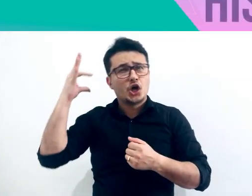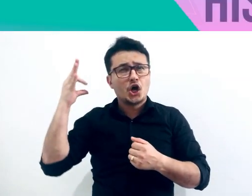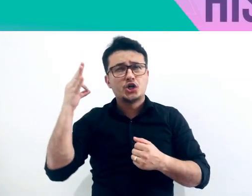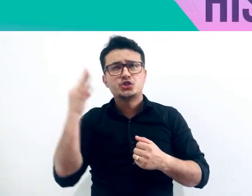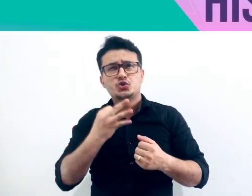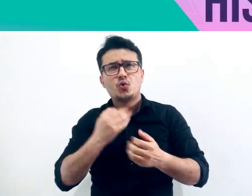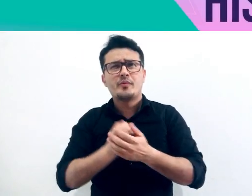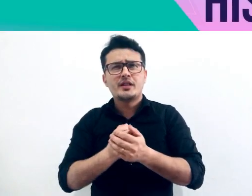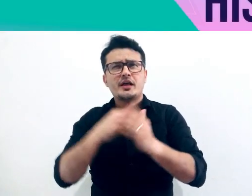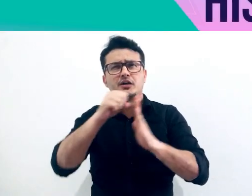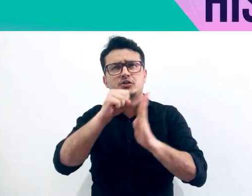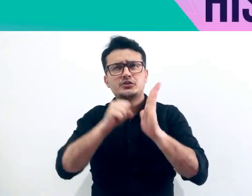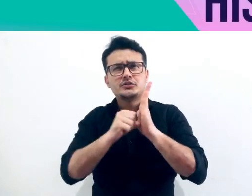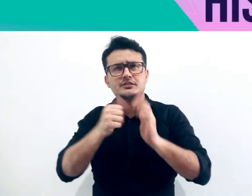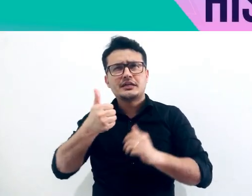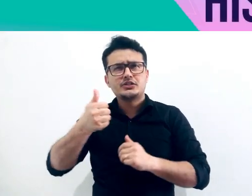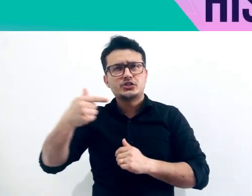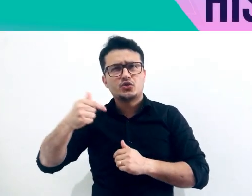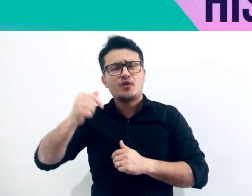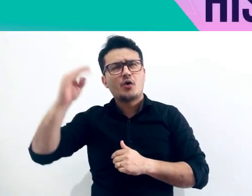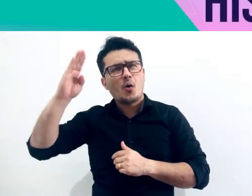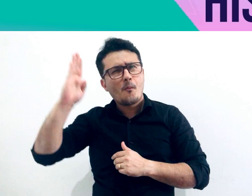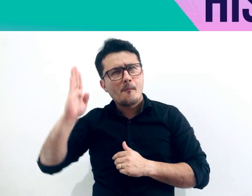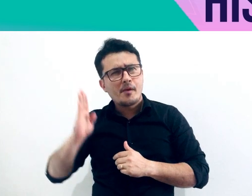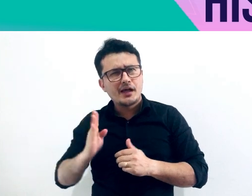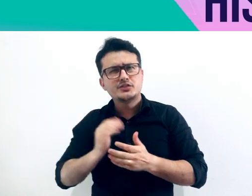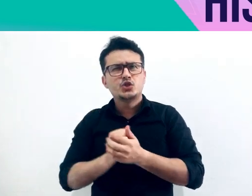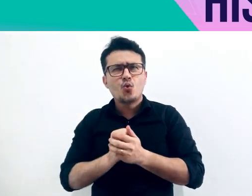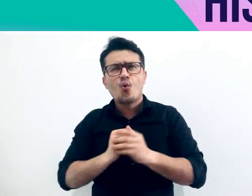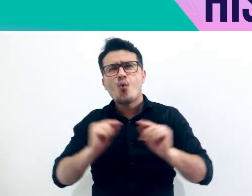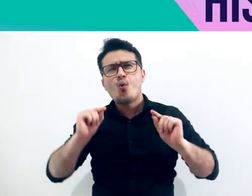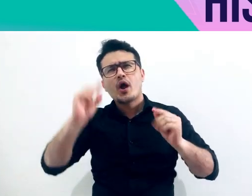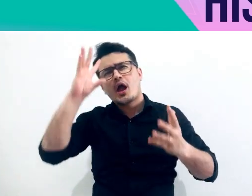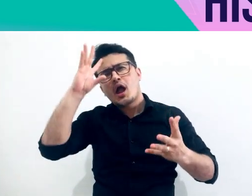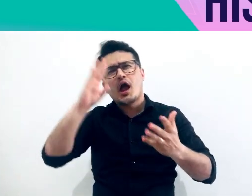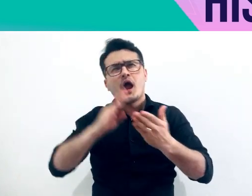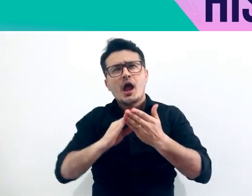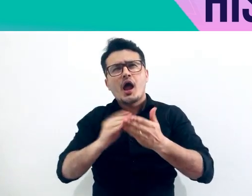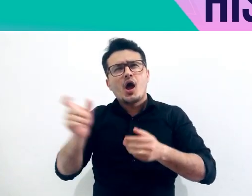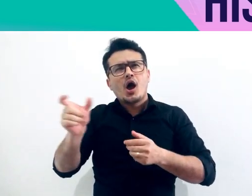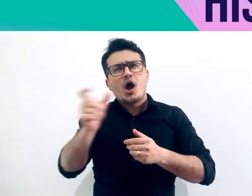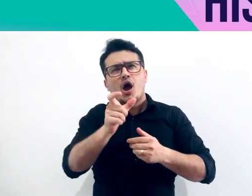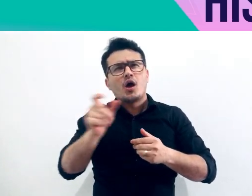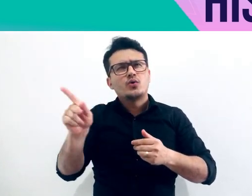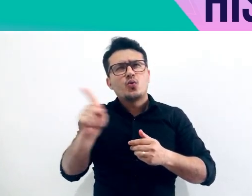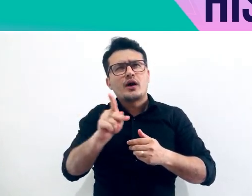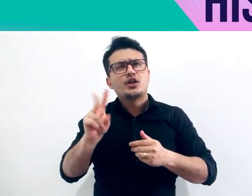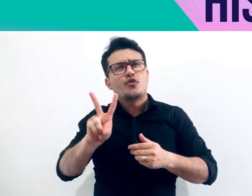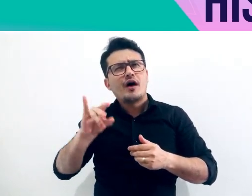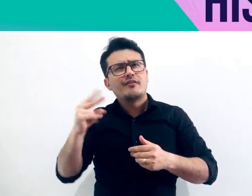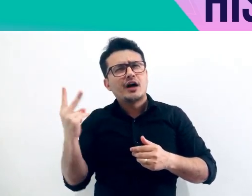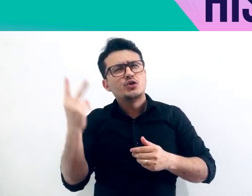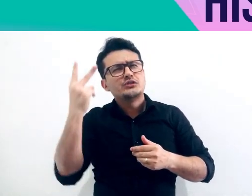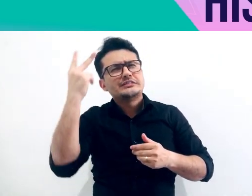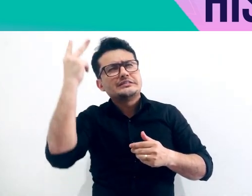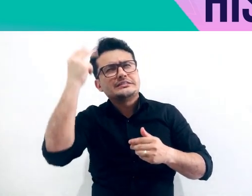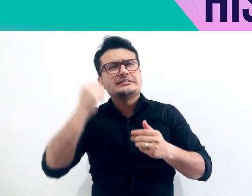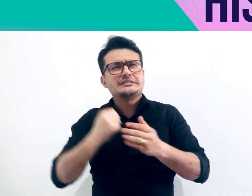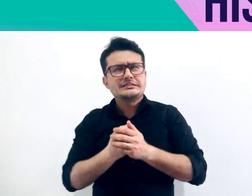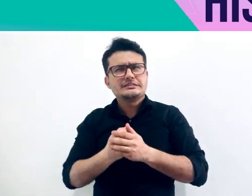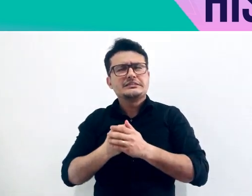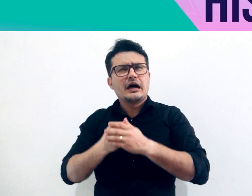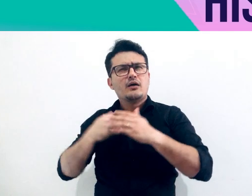A importância de compreender que a educação especial remonta do século XIX no Brasil faz com que os educadores